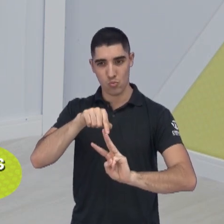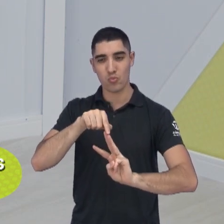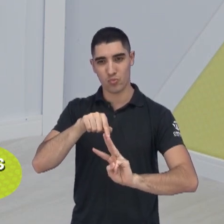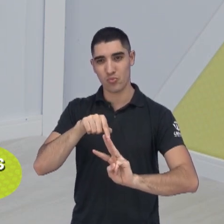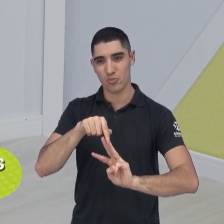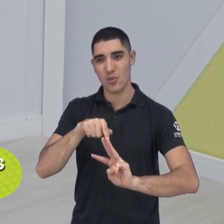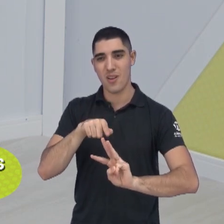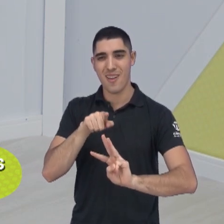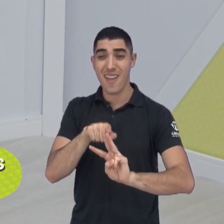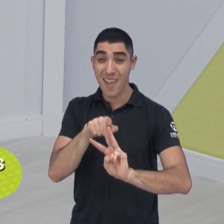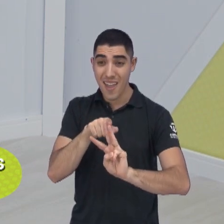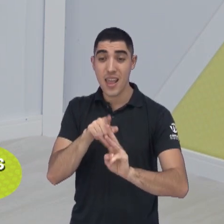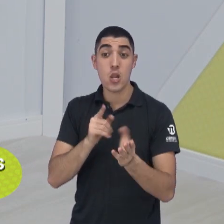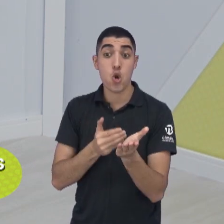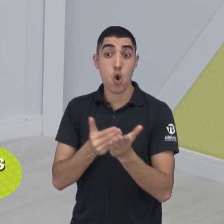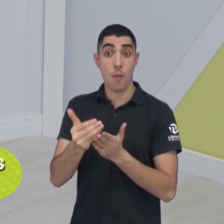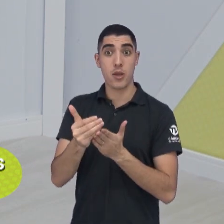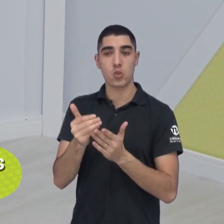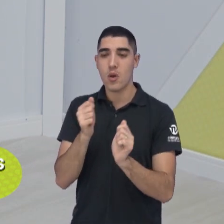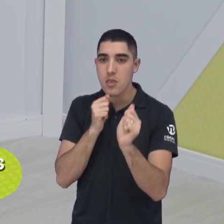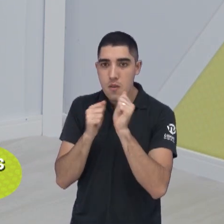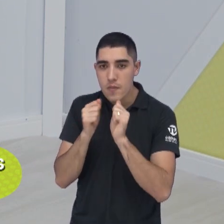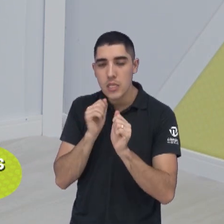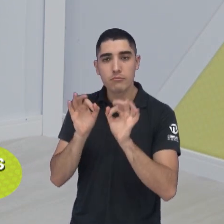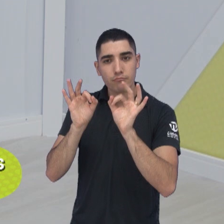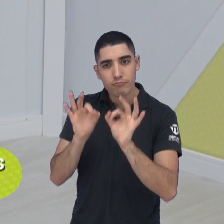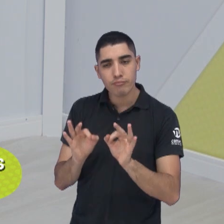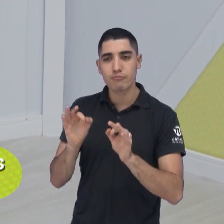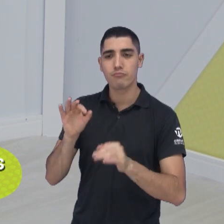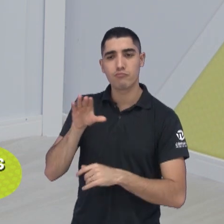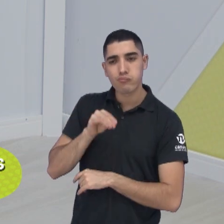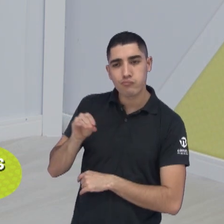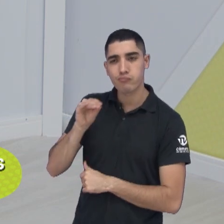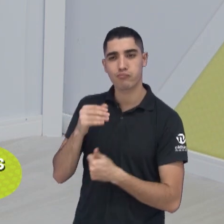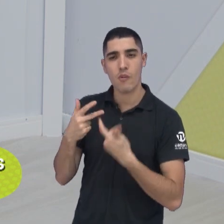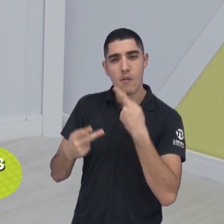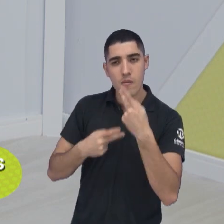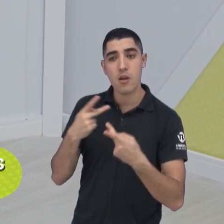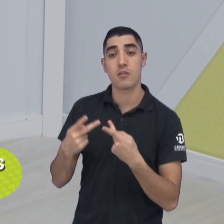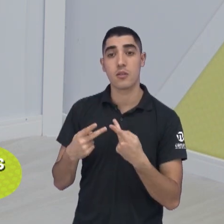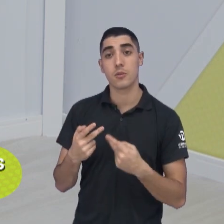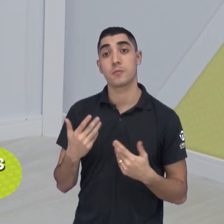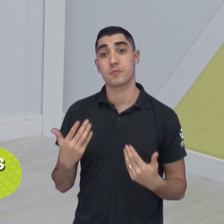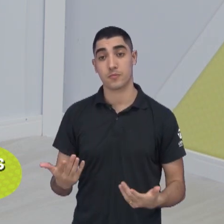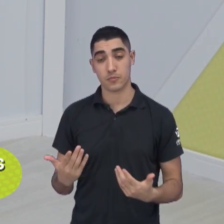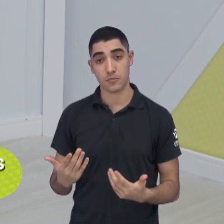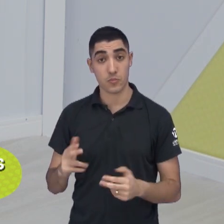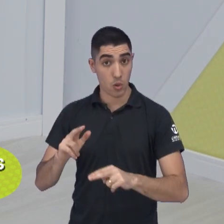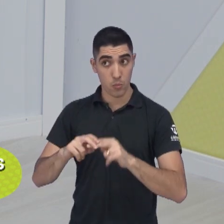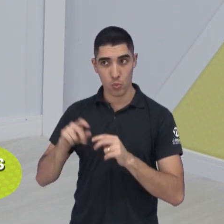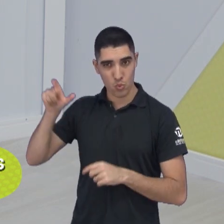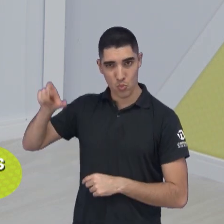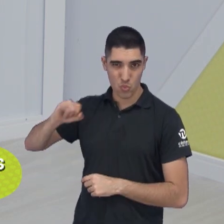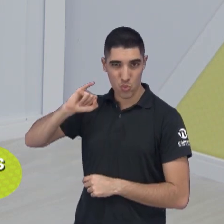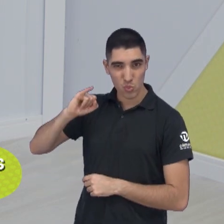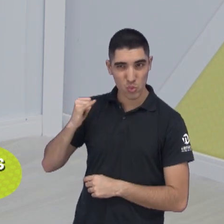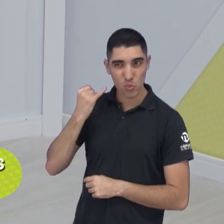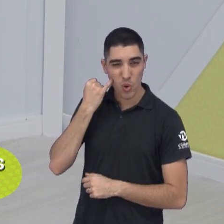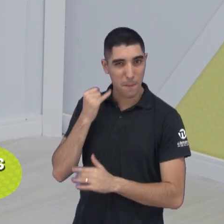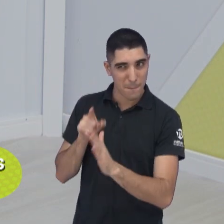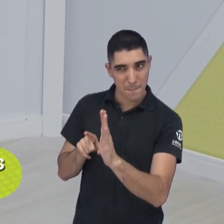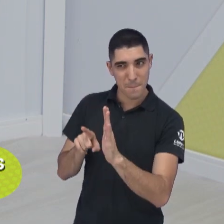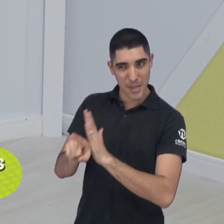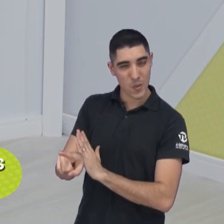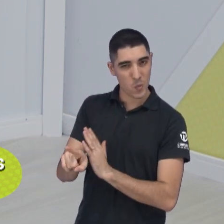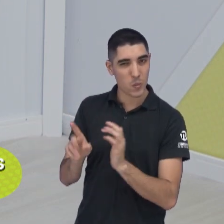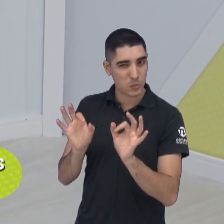Bruno Casarini, na verdade, ele abriu a coletiva e praticamente fechou aí essa resposta que o João separou. Foi justamente a pergunta que o João fez